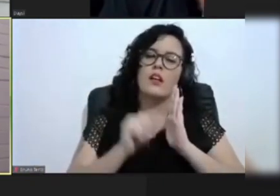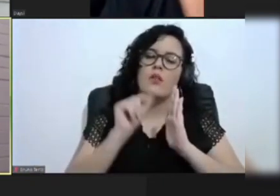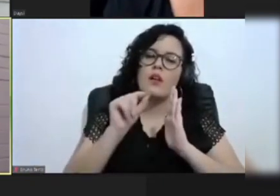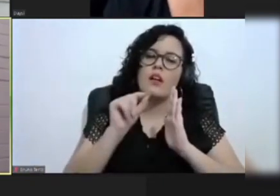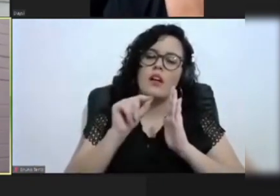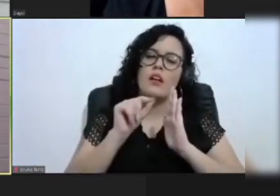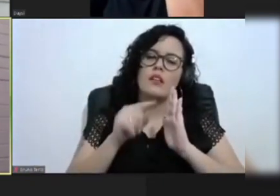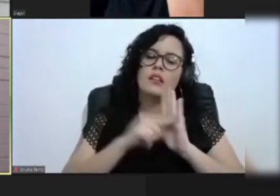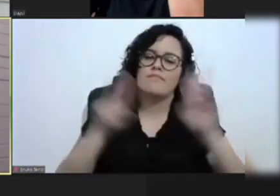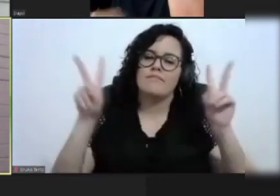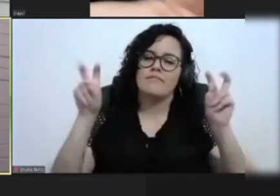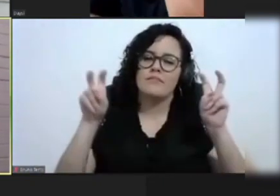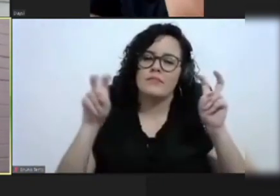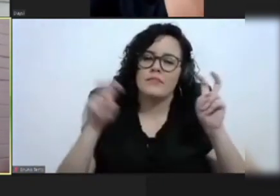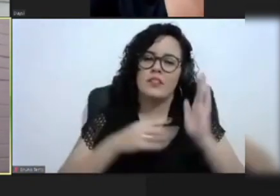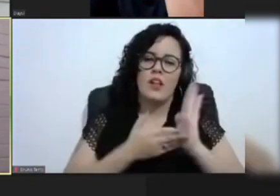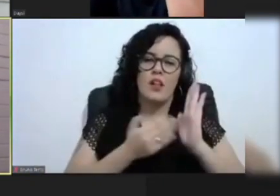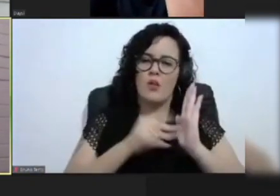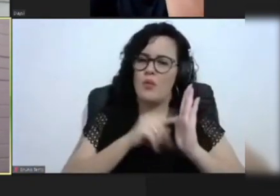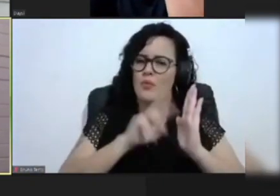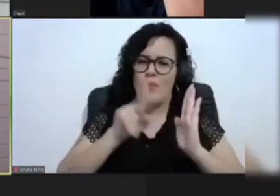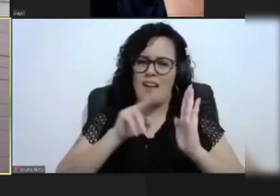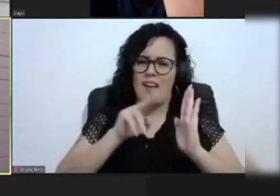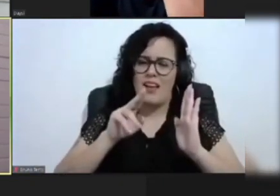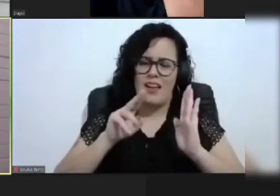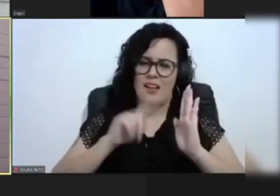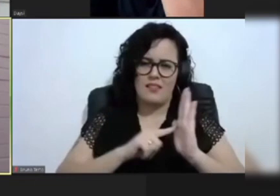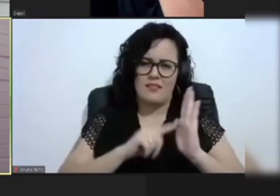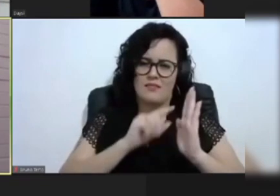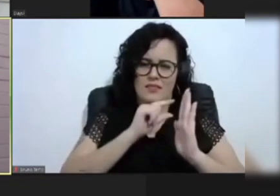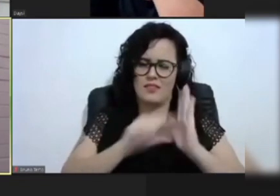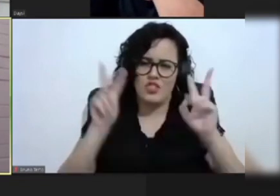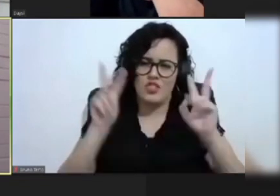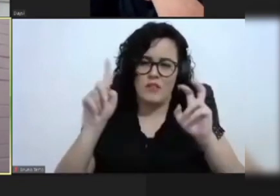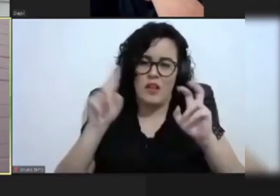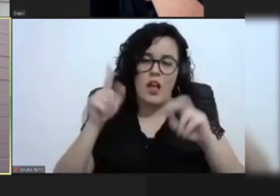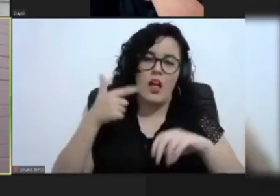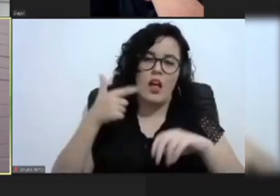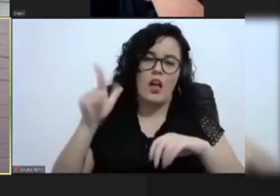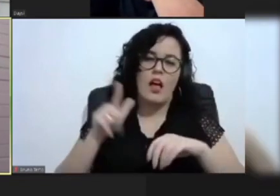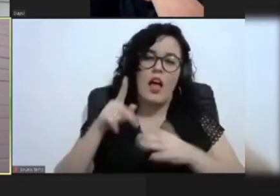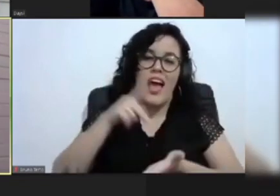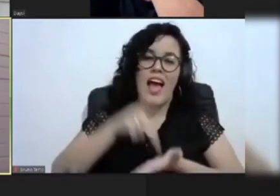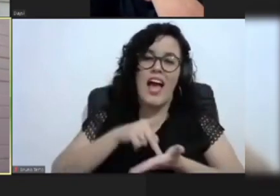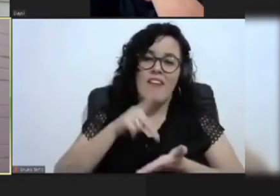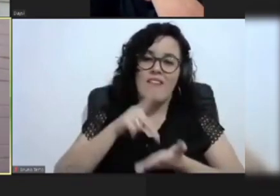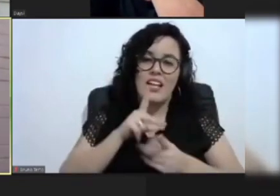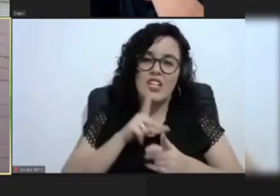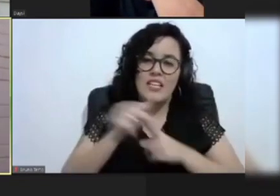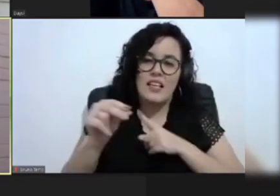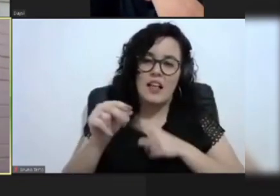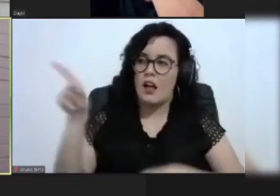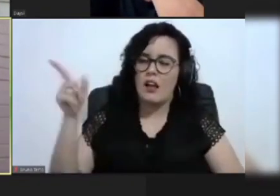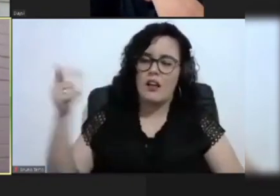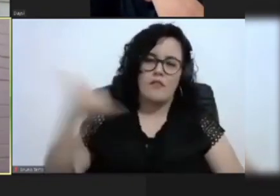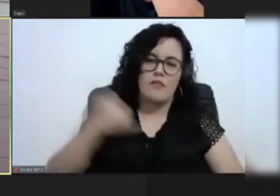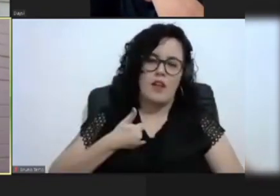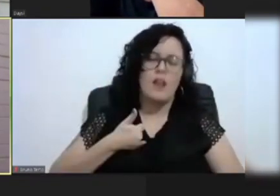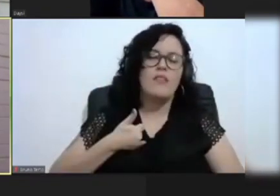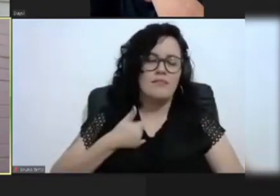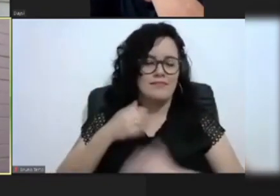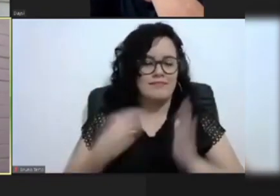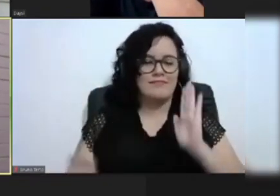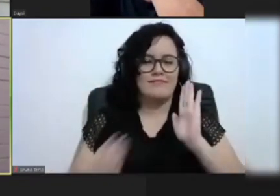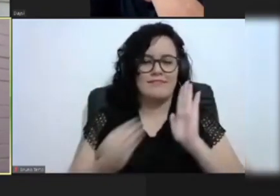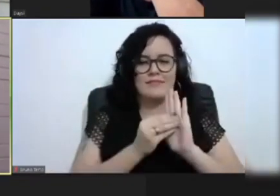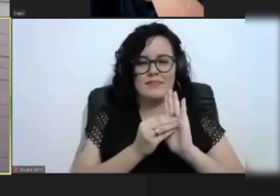tinha dado na editora não era esse, eu já nem me lembro qual era, mas não era esse. A Verdade Vencerá foi um título que ele deu, de fato.